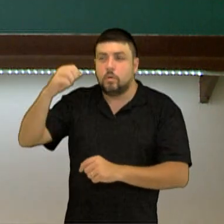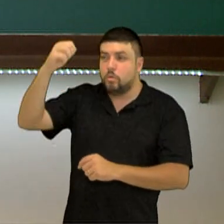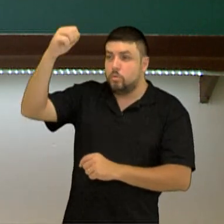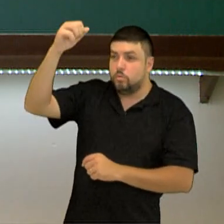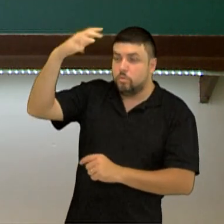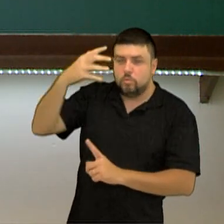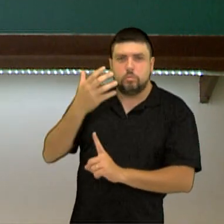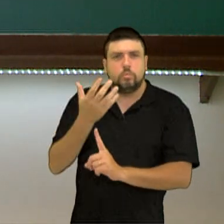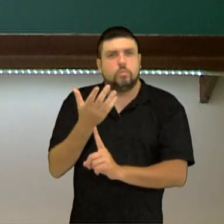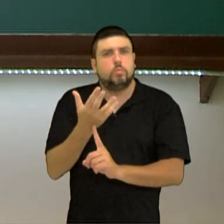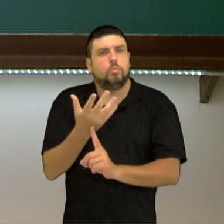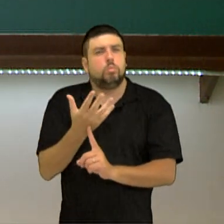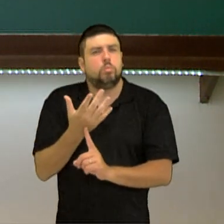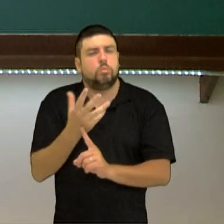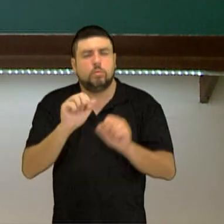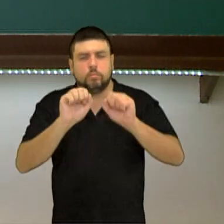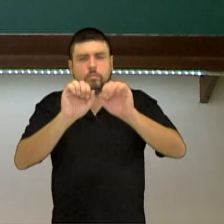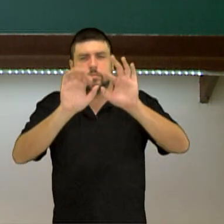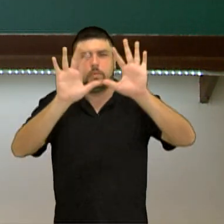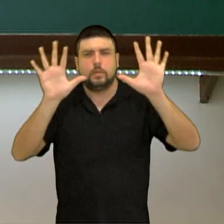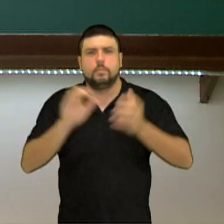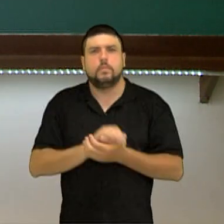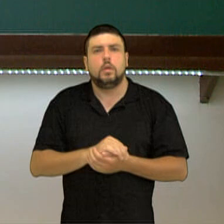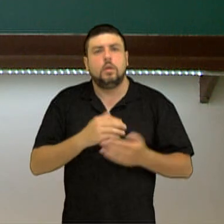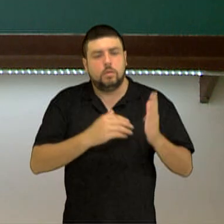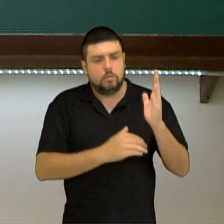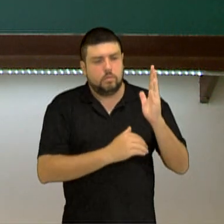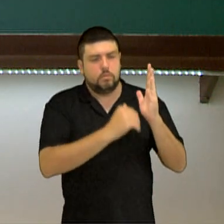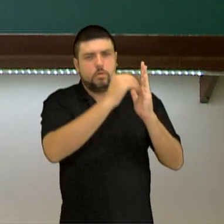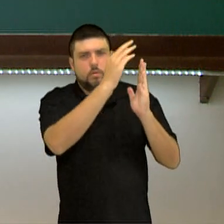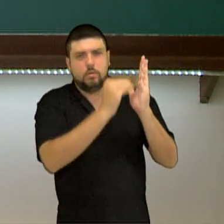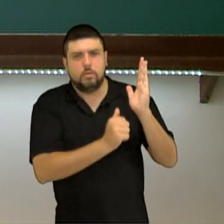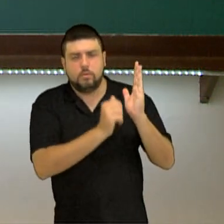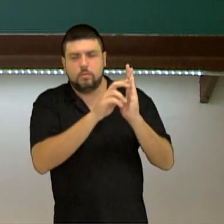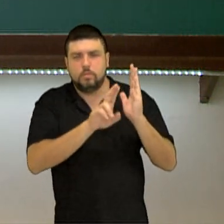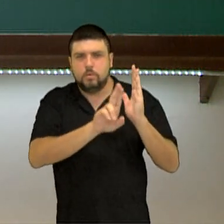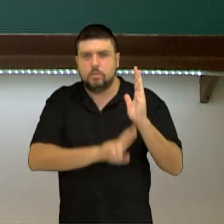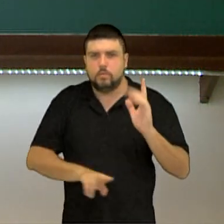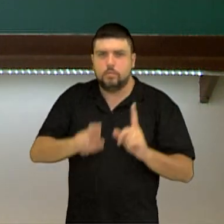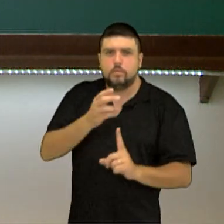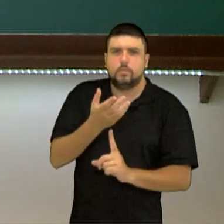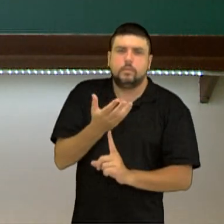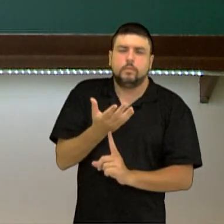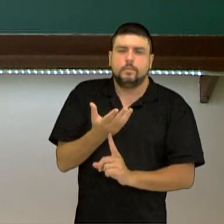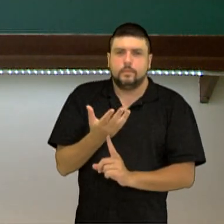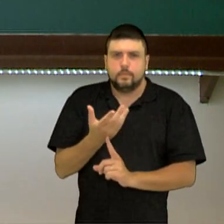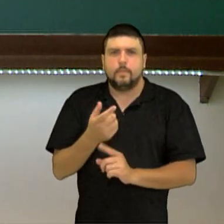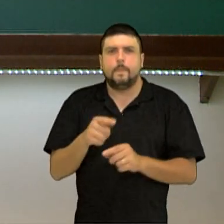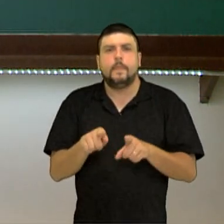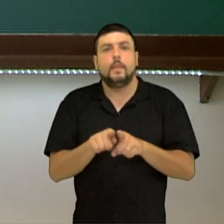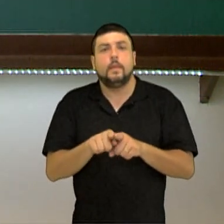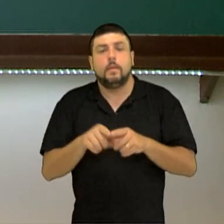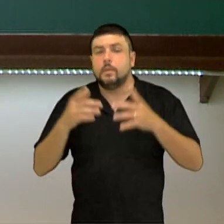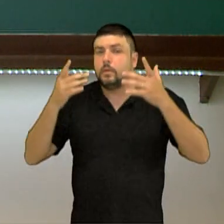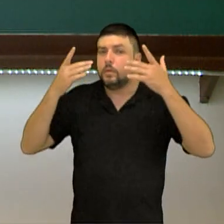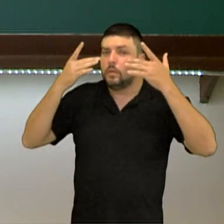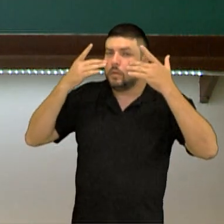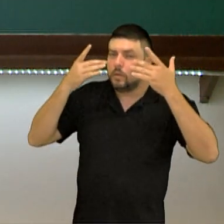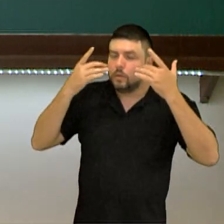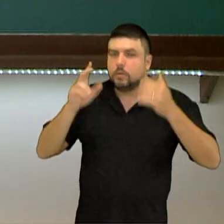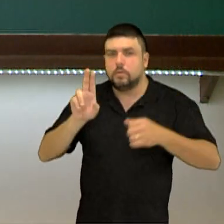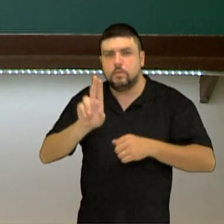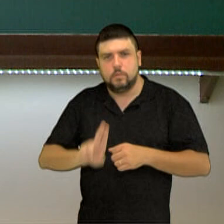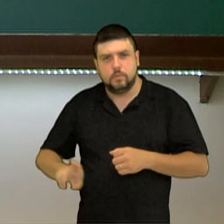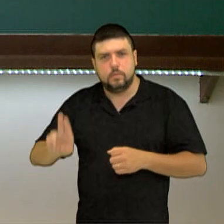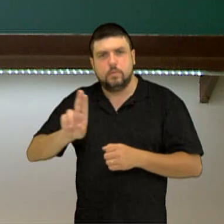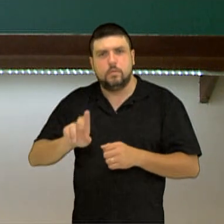obra de arte, ela começa a ser representada nas pinturas, ela começa a ser utilizada nos teatros, os